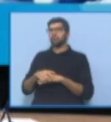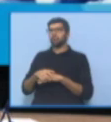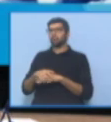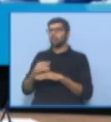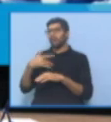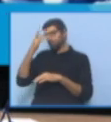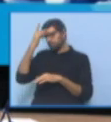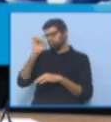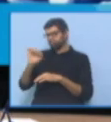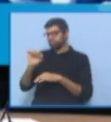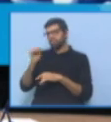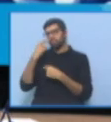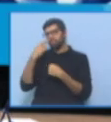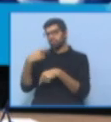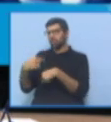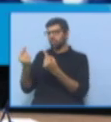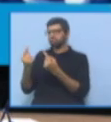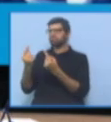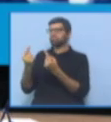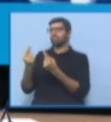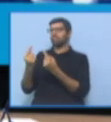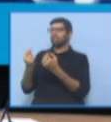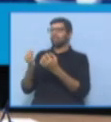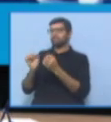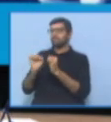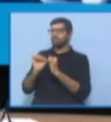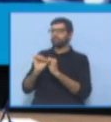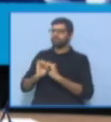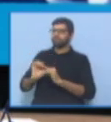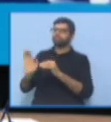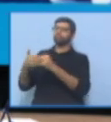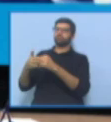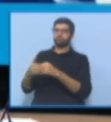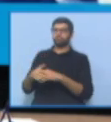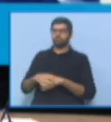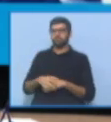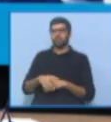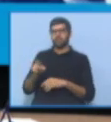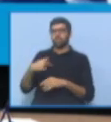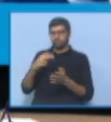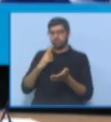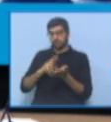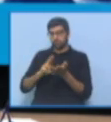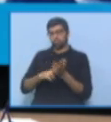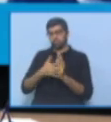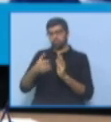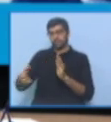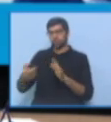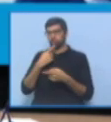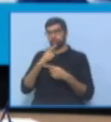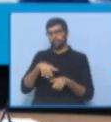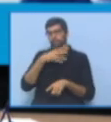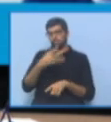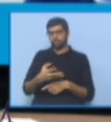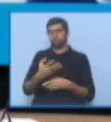têm manifestado uma posição mais fechada. As razões são complexas também, mais uma vez,